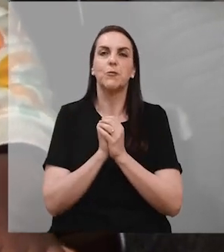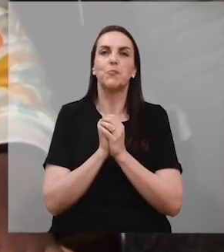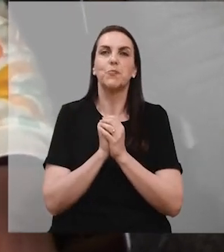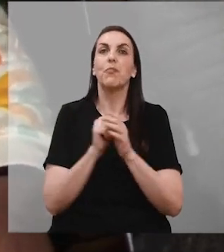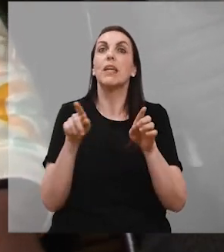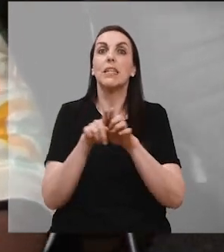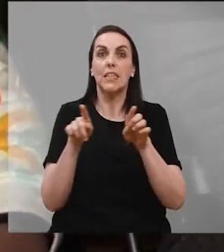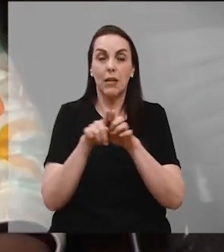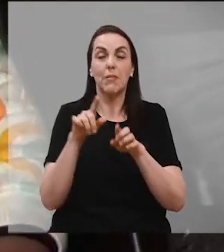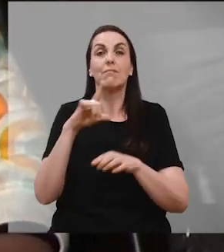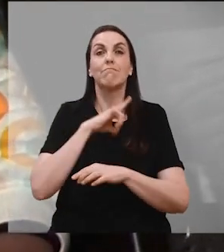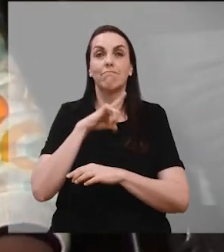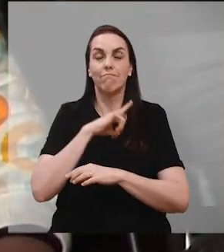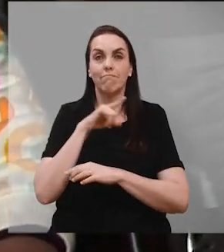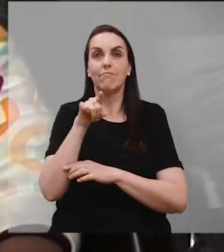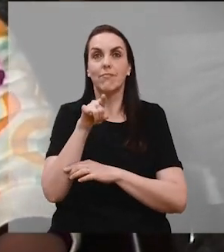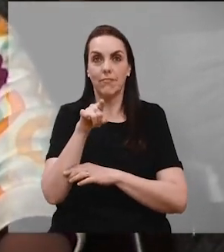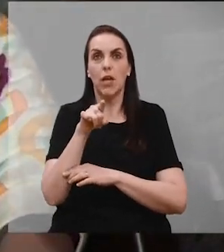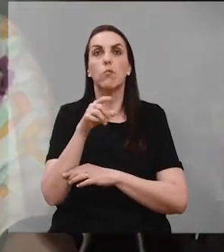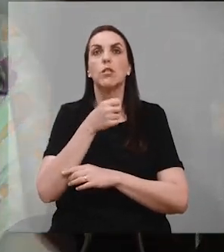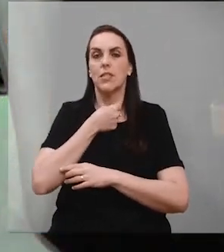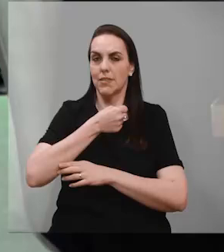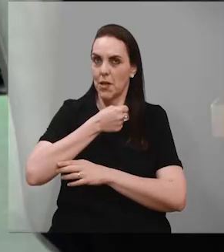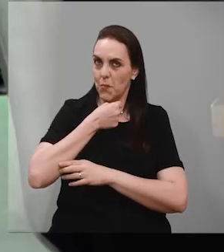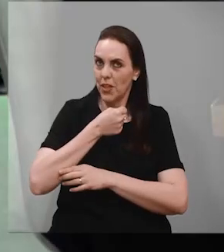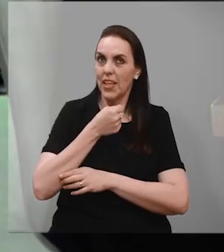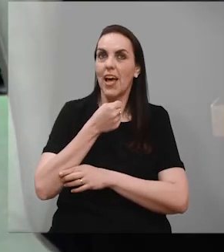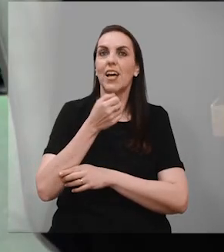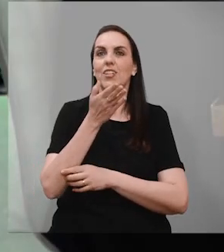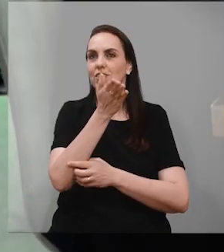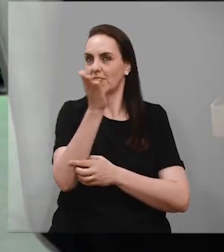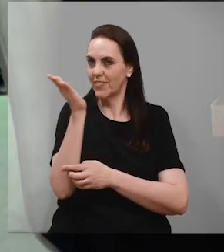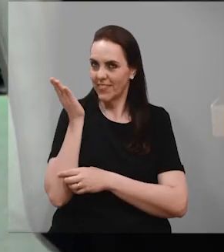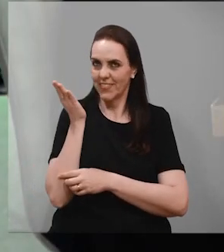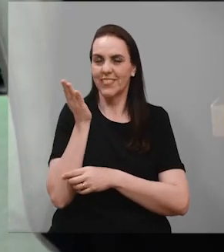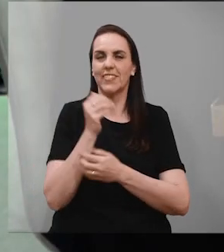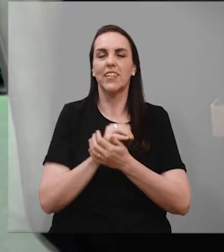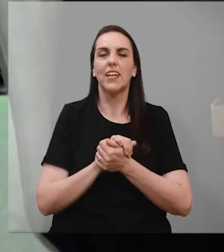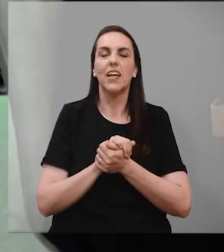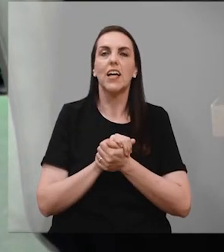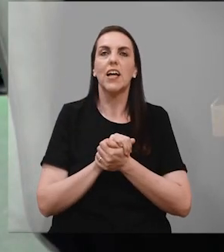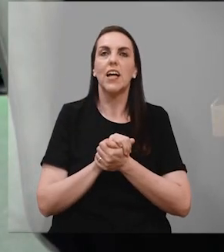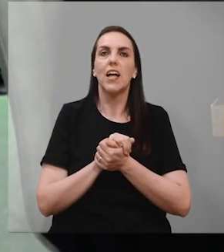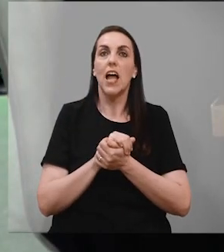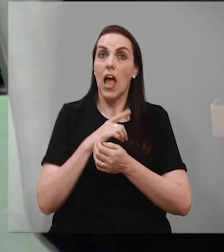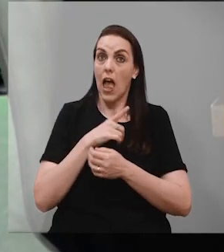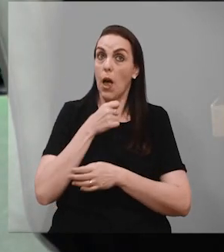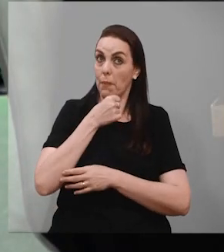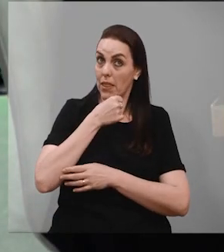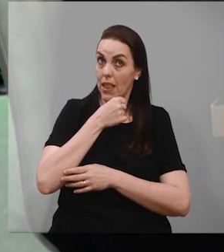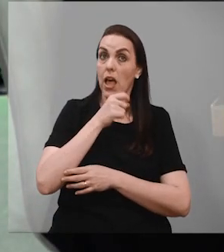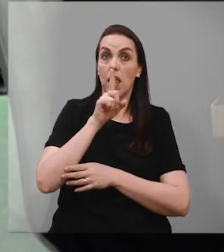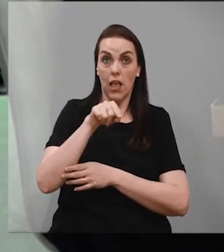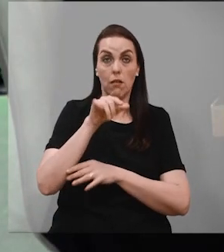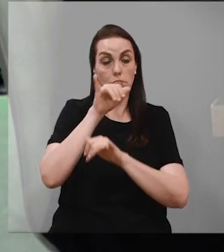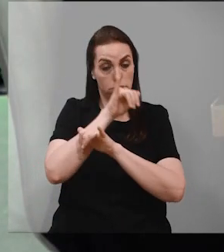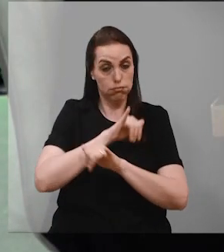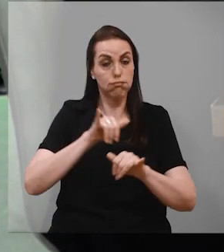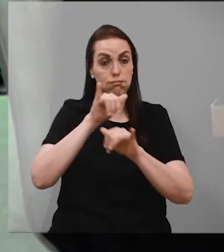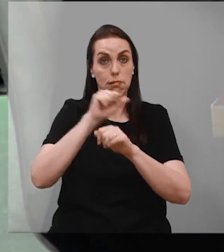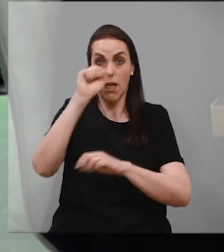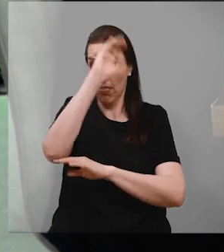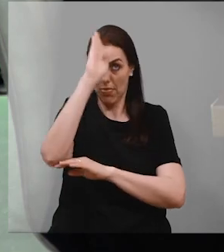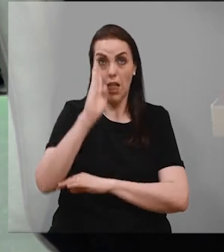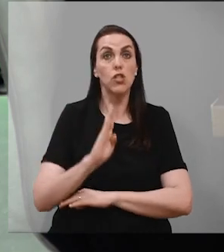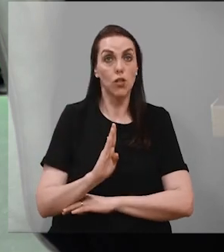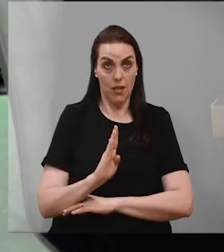comunidade. A gente também tem essa matéria, inclusive, Rafa, Fábio, essa matéria foi veiculada